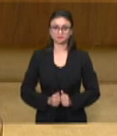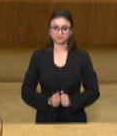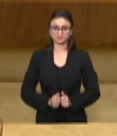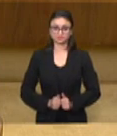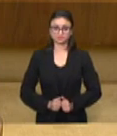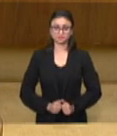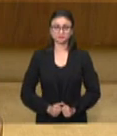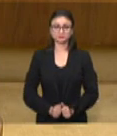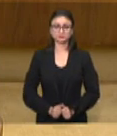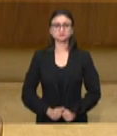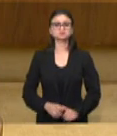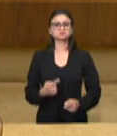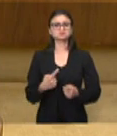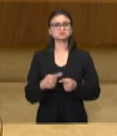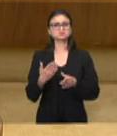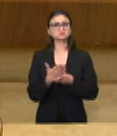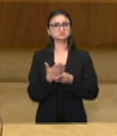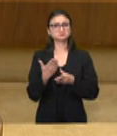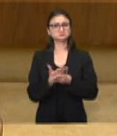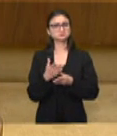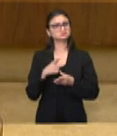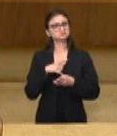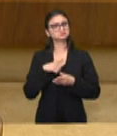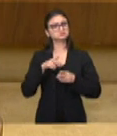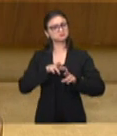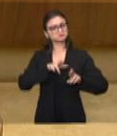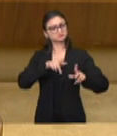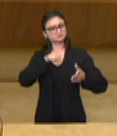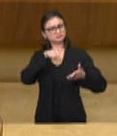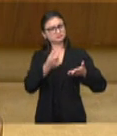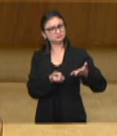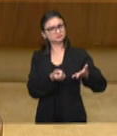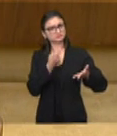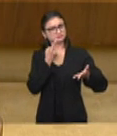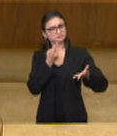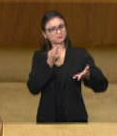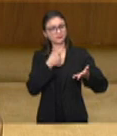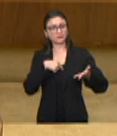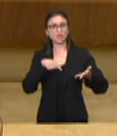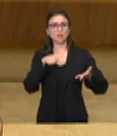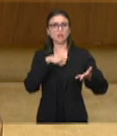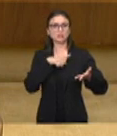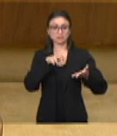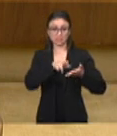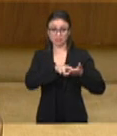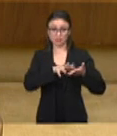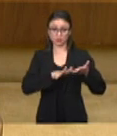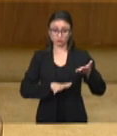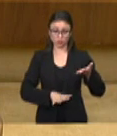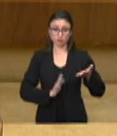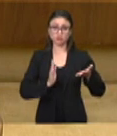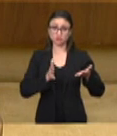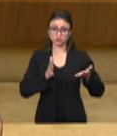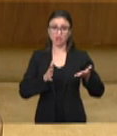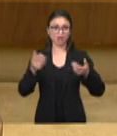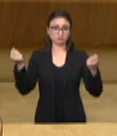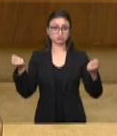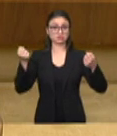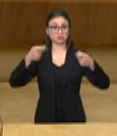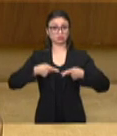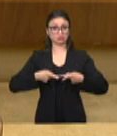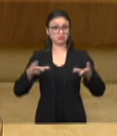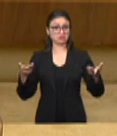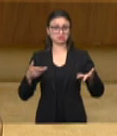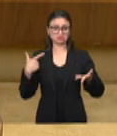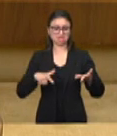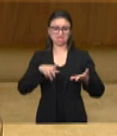Até porque esse processo tem uma peculiaridade que nós, o relator já se aposentou, então nós não